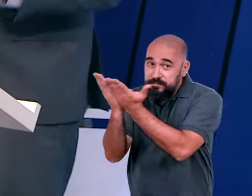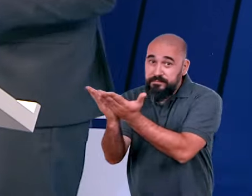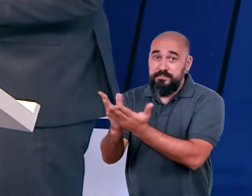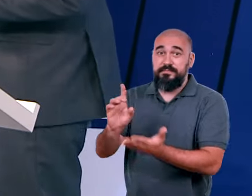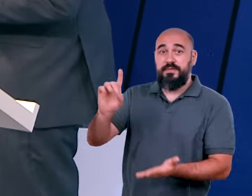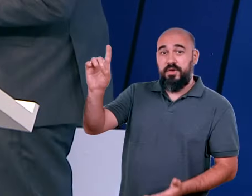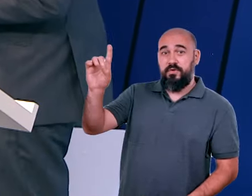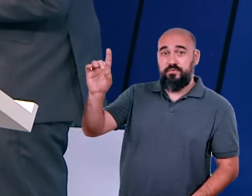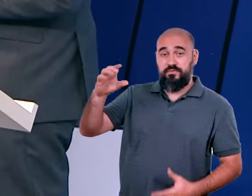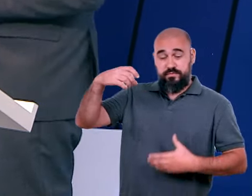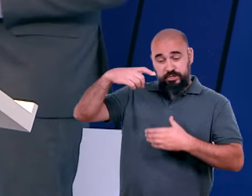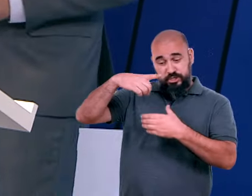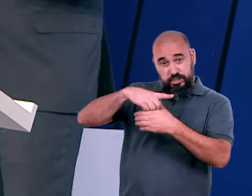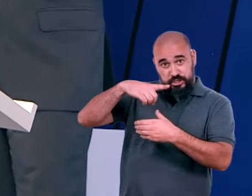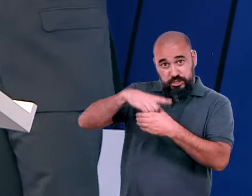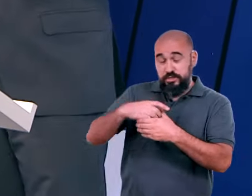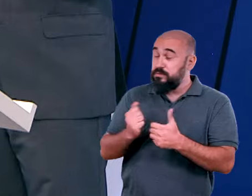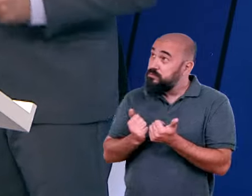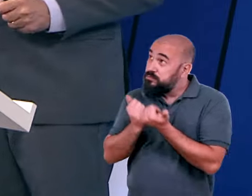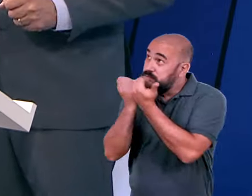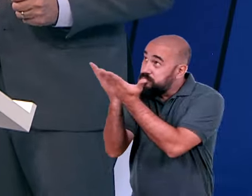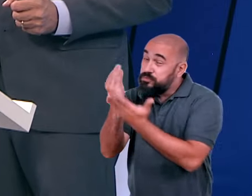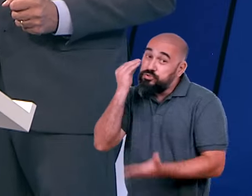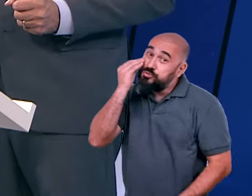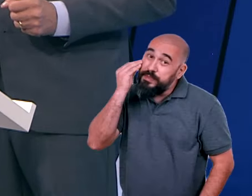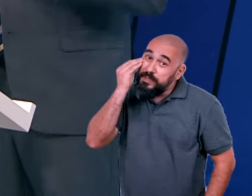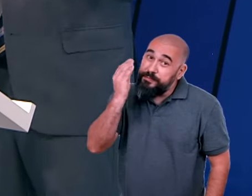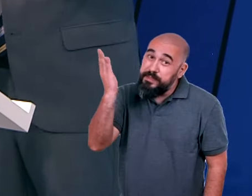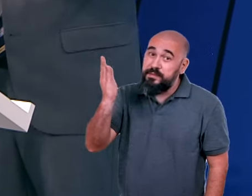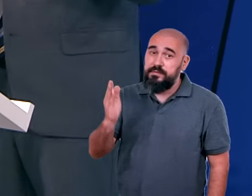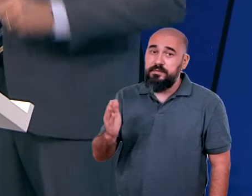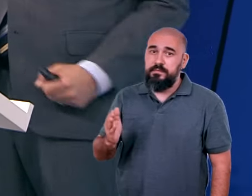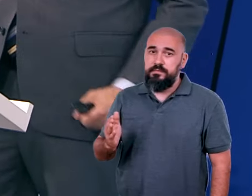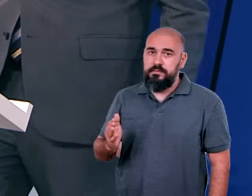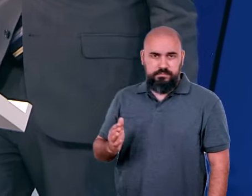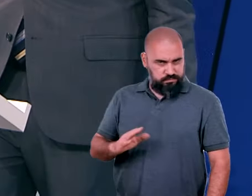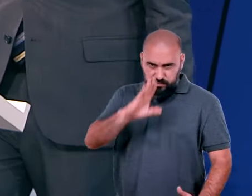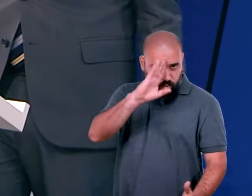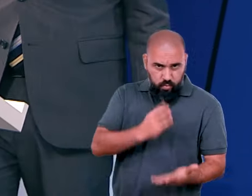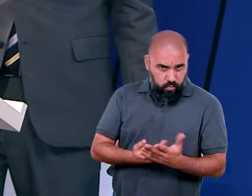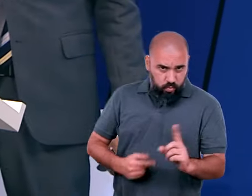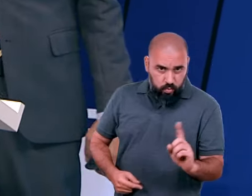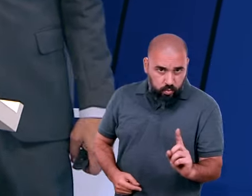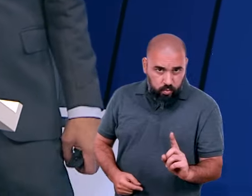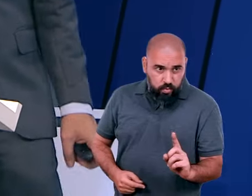você não crê, se você não acredita, prove.